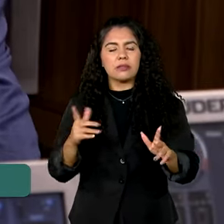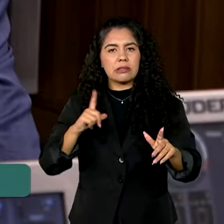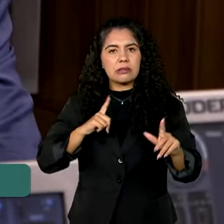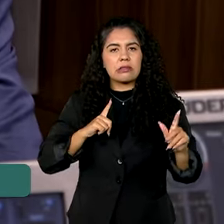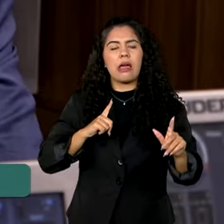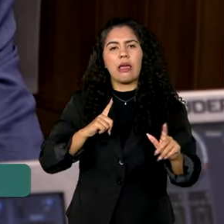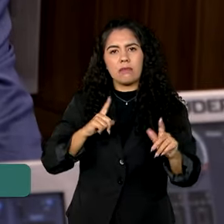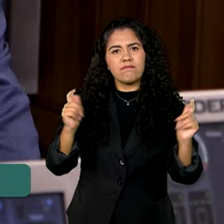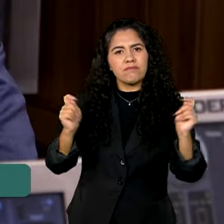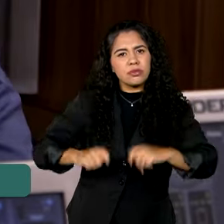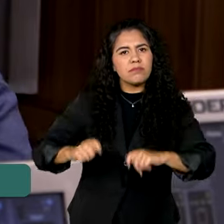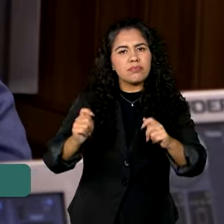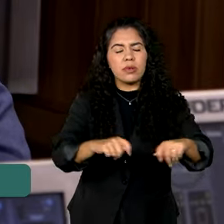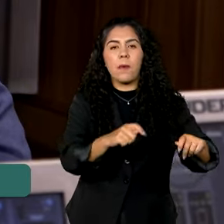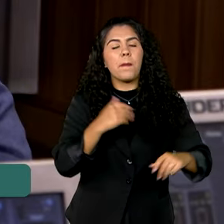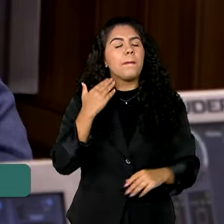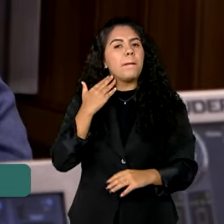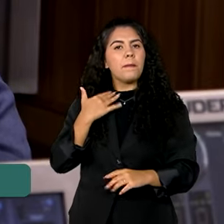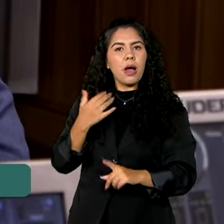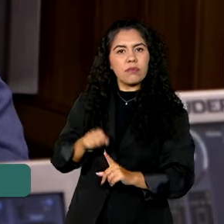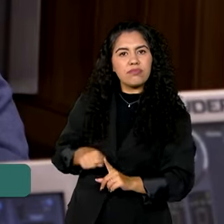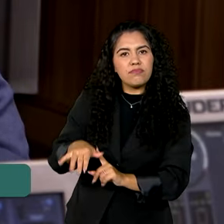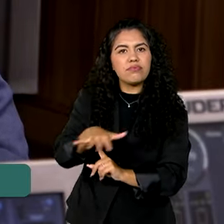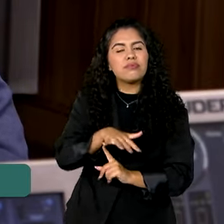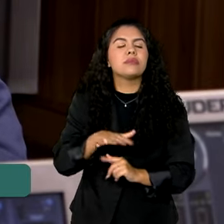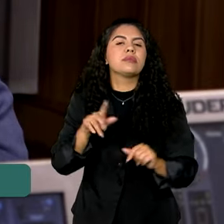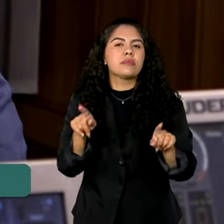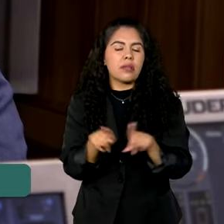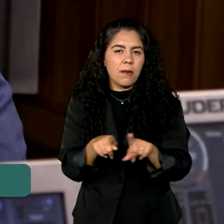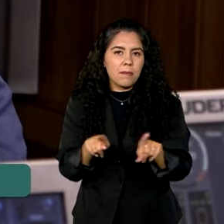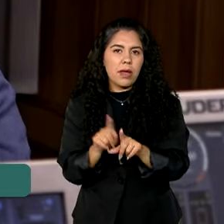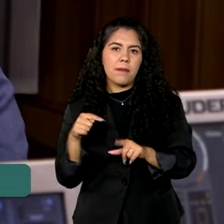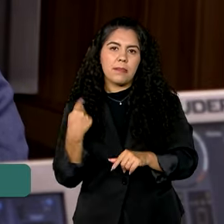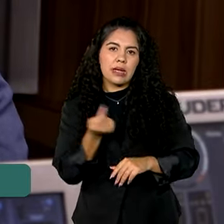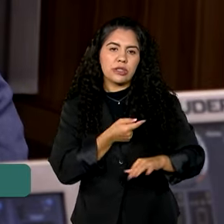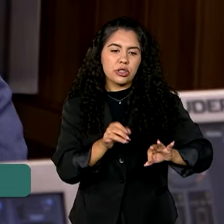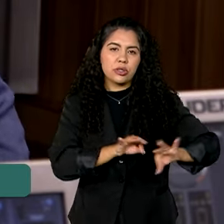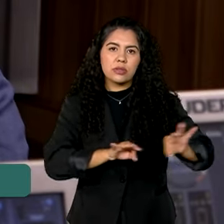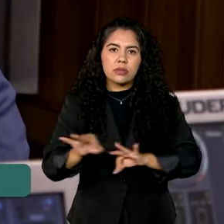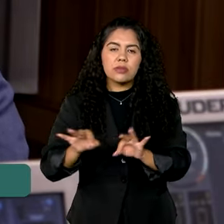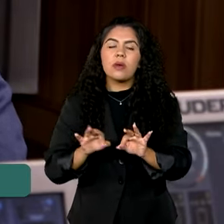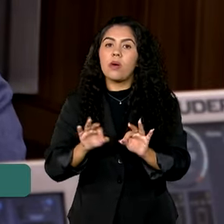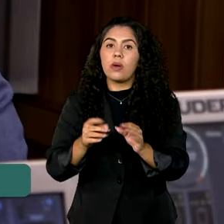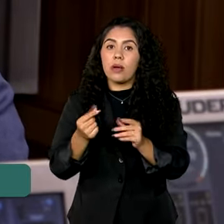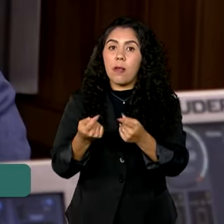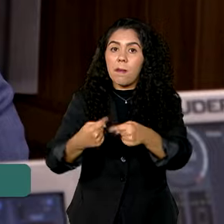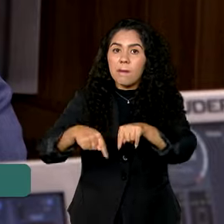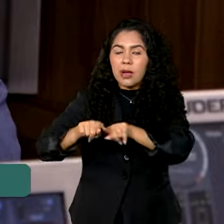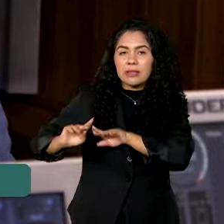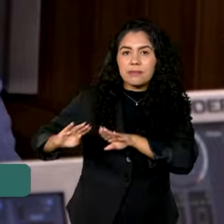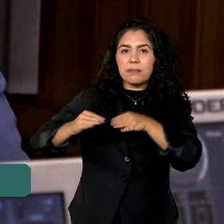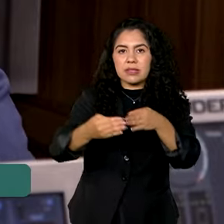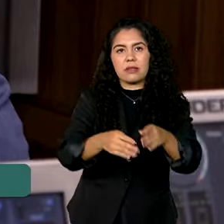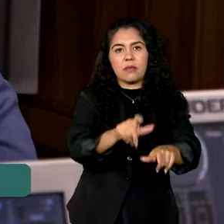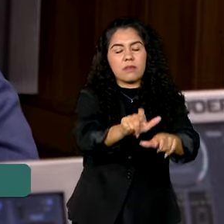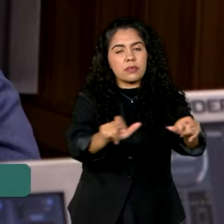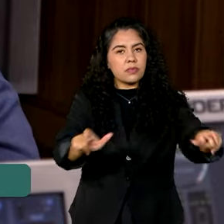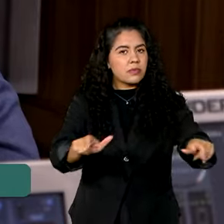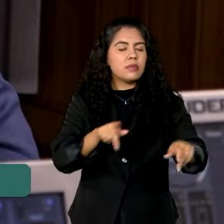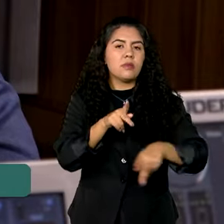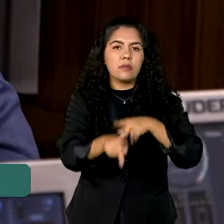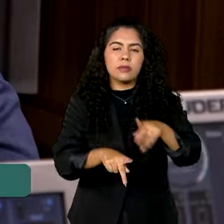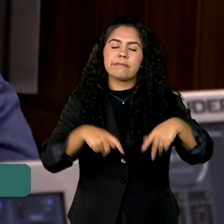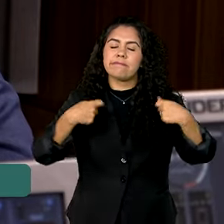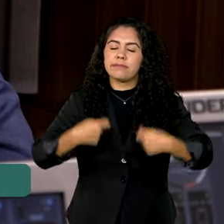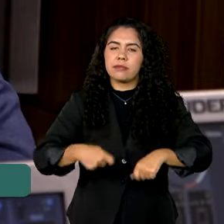uma série, o Banco Central também tem trabalhado para que a gente possa modelar linhas de crédito voltadas a essa população que tanto precisa